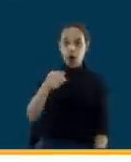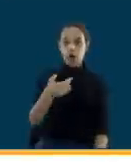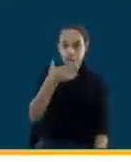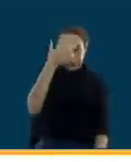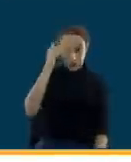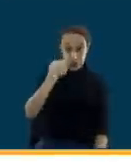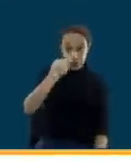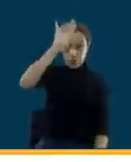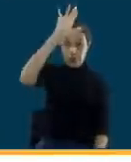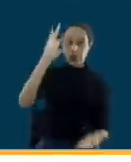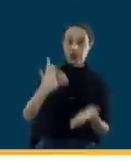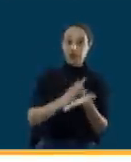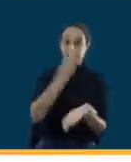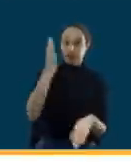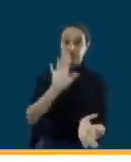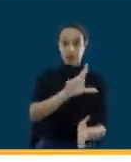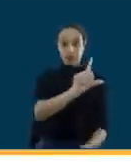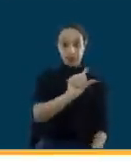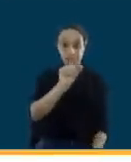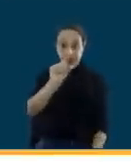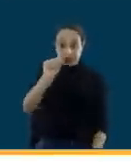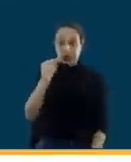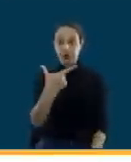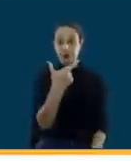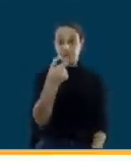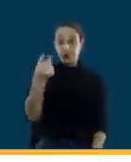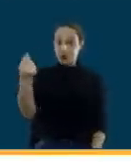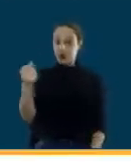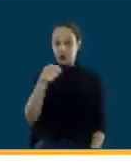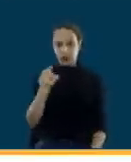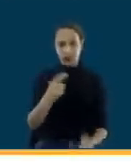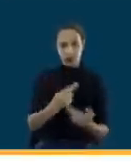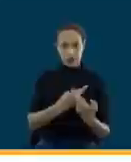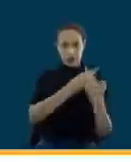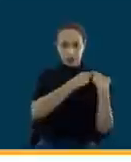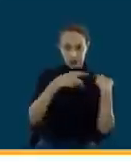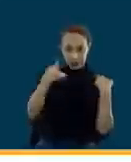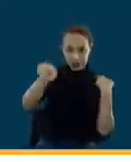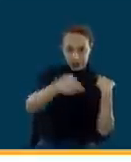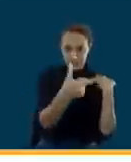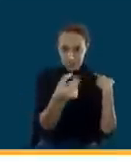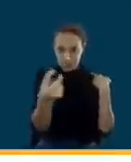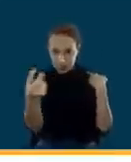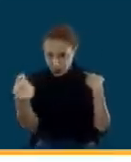A responsabilidade desses 200 ela é muito grande, porque através